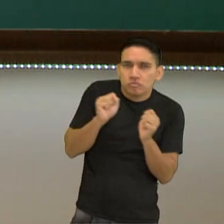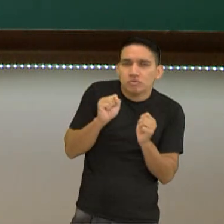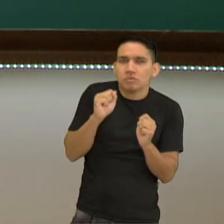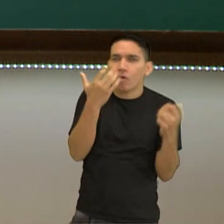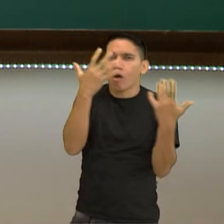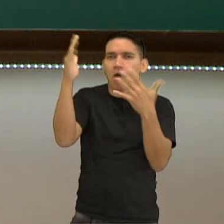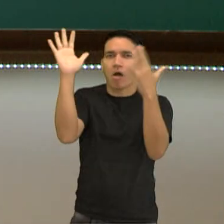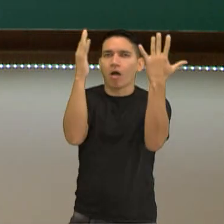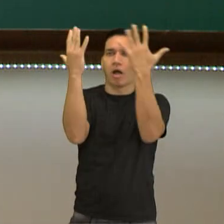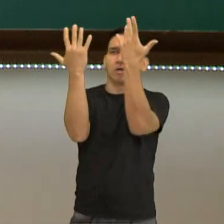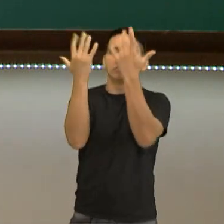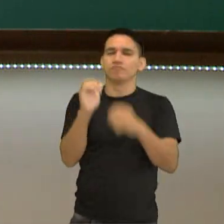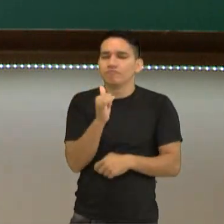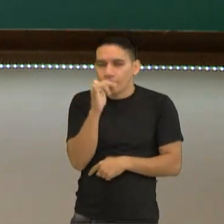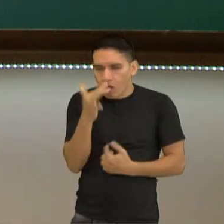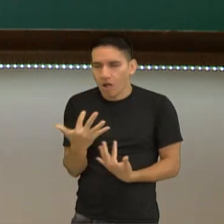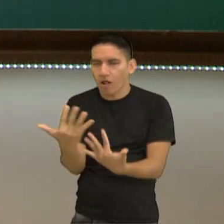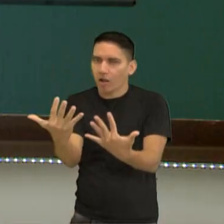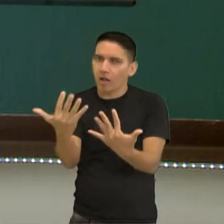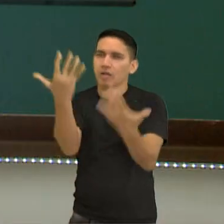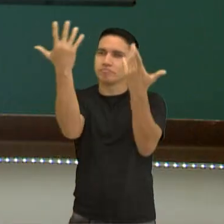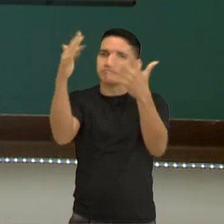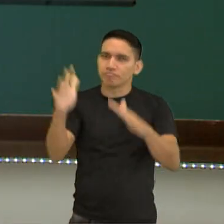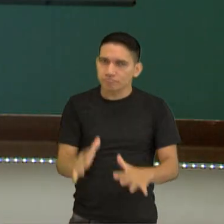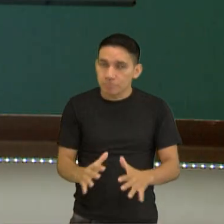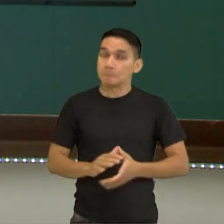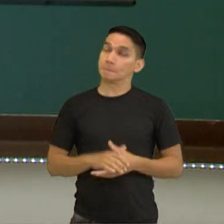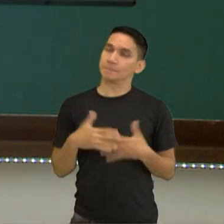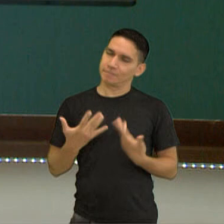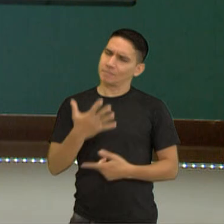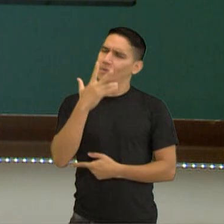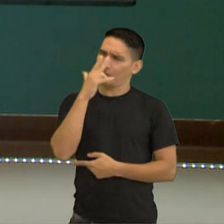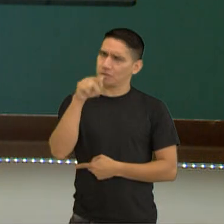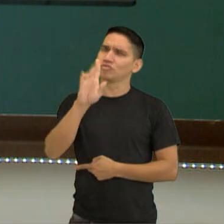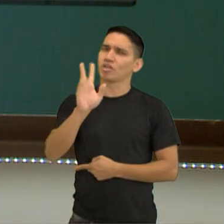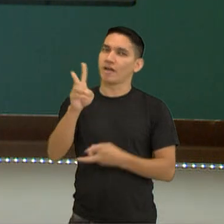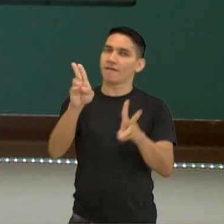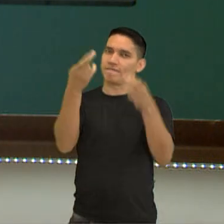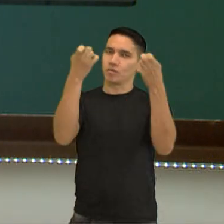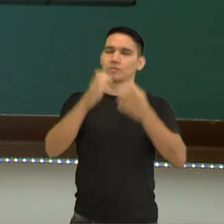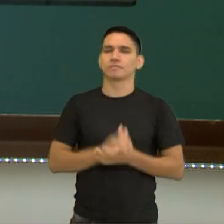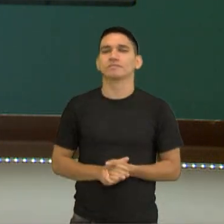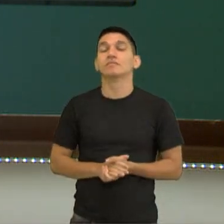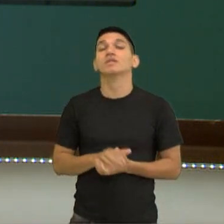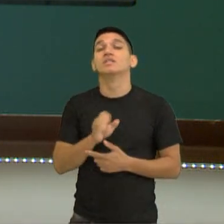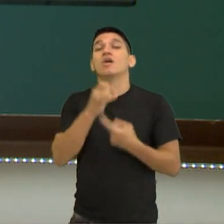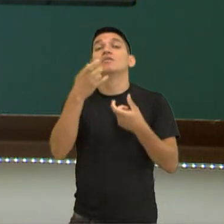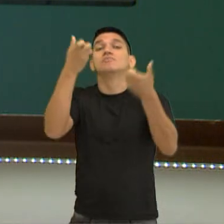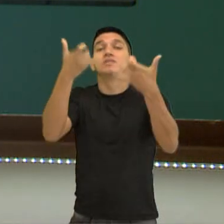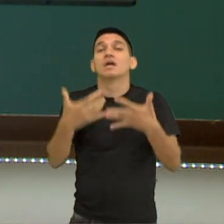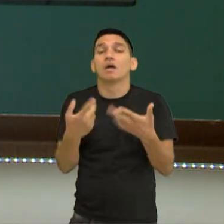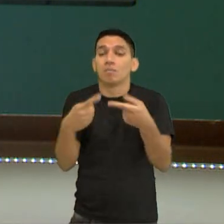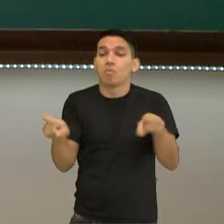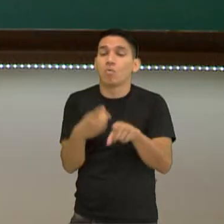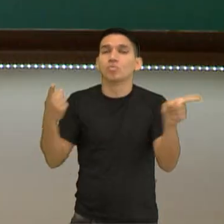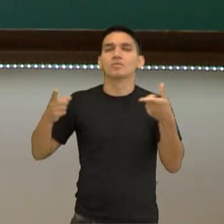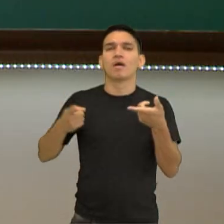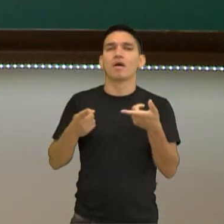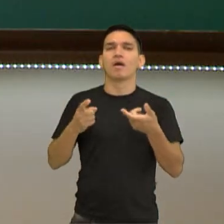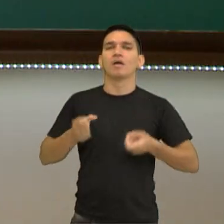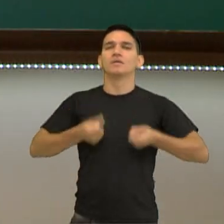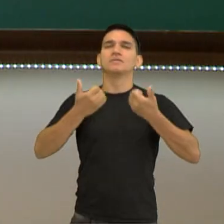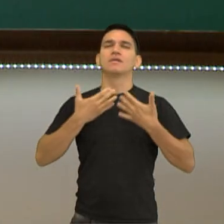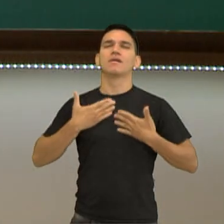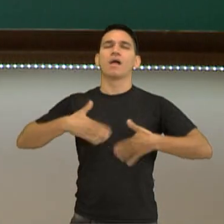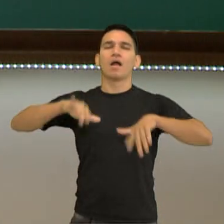assim? Tenho certeza que você já viu. Se eu falar música clássica, você sabe dizer o que é? Você sabia que você escuta